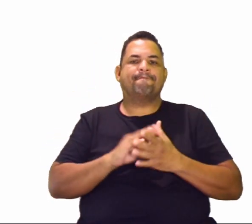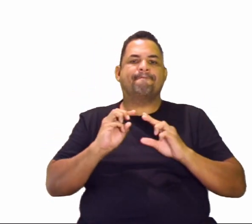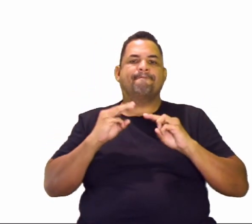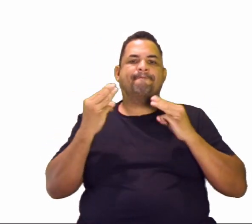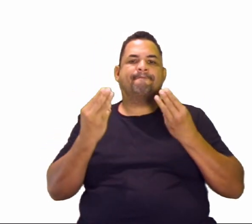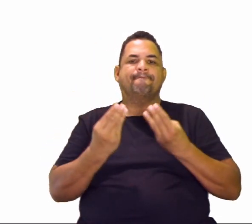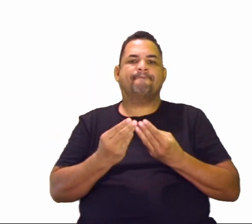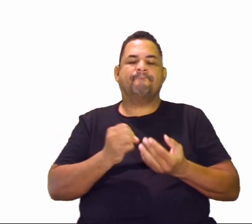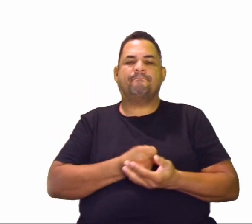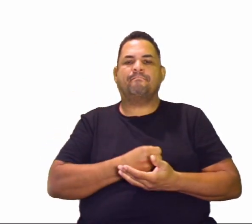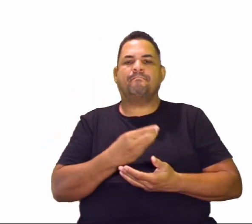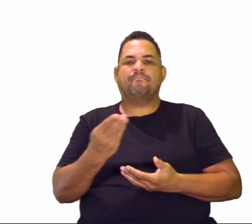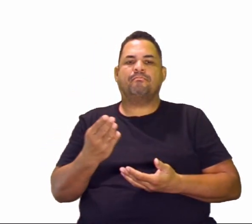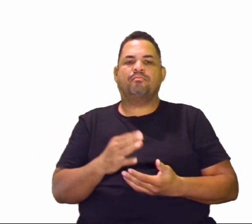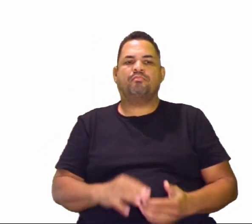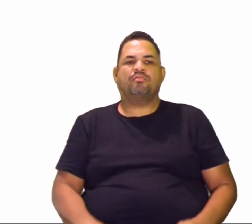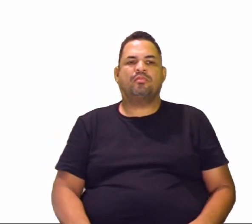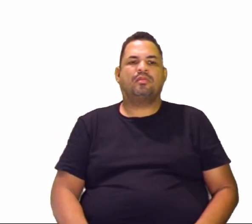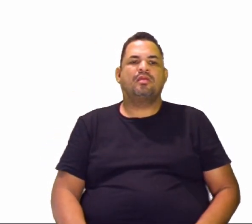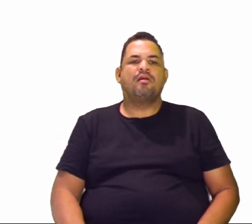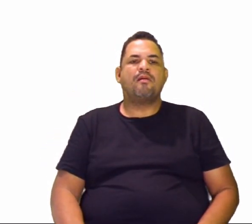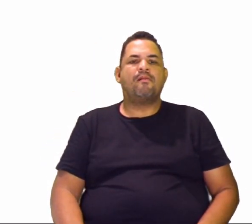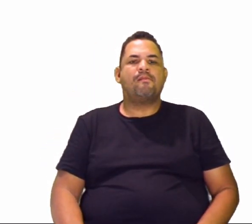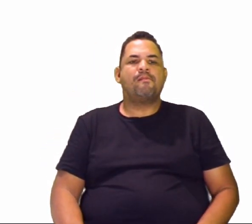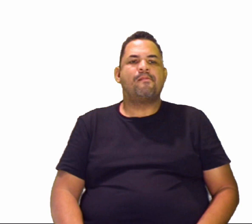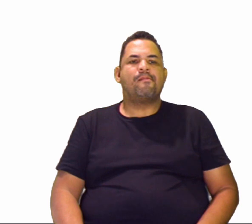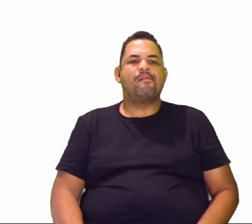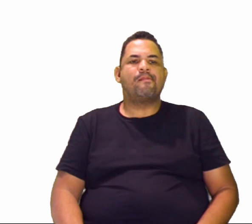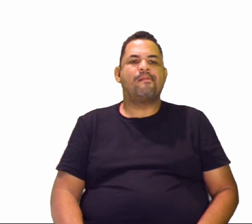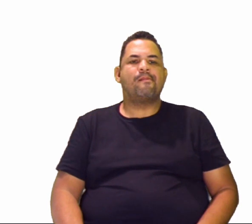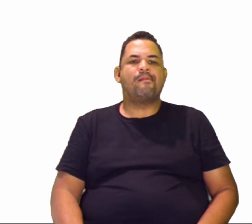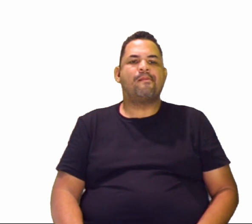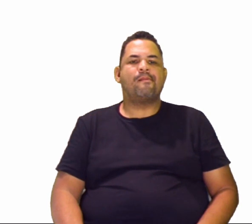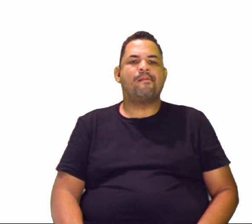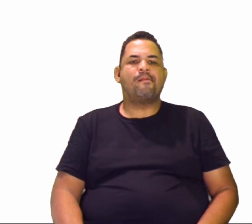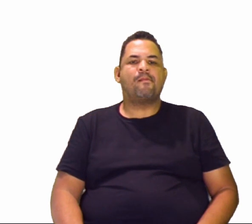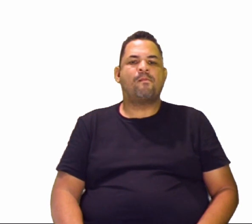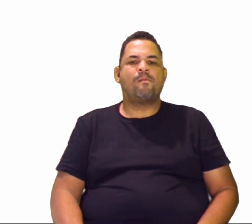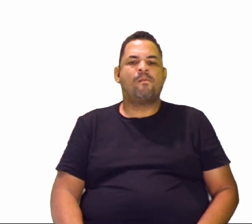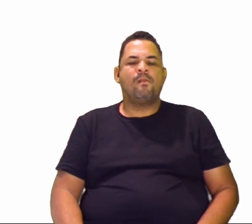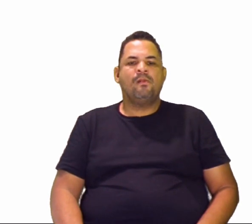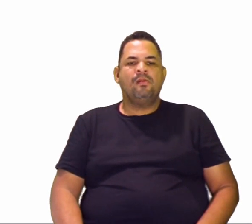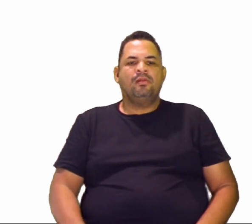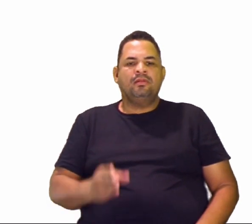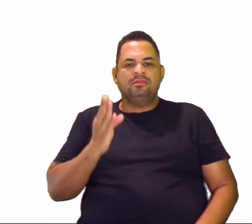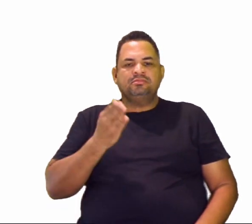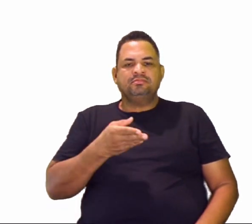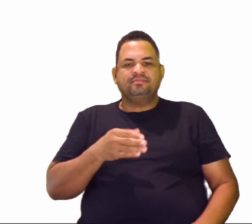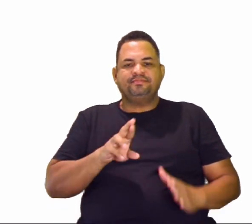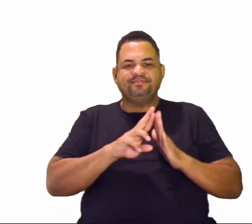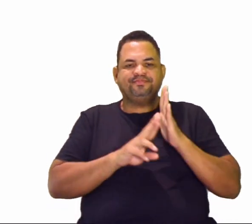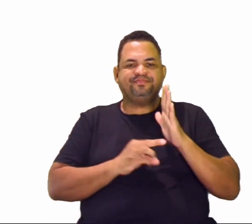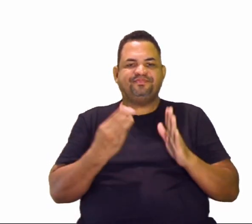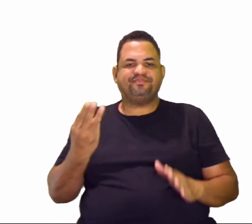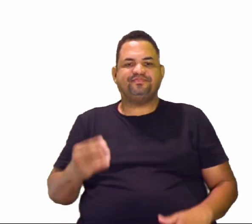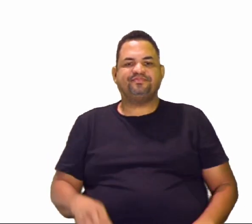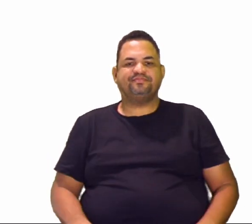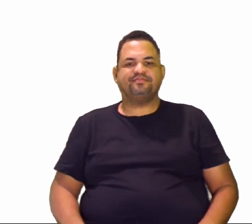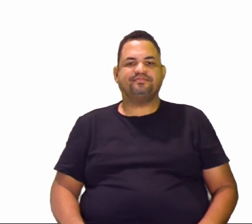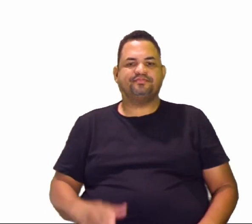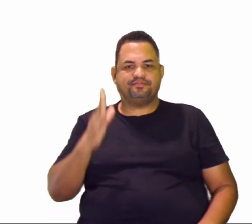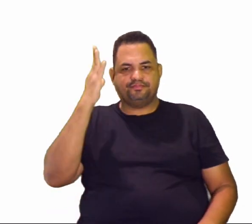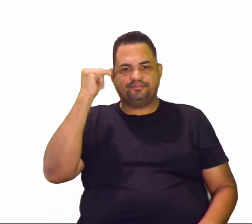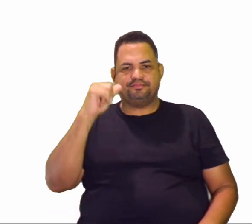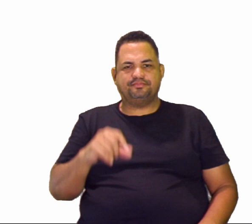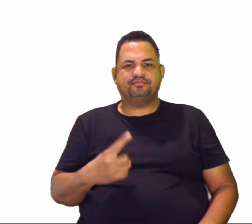massa, quanto seria desse gás. Partiremos agora para a seguinte regra de 3, olha só. Eu